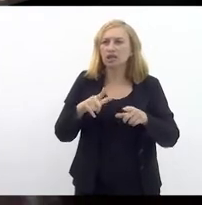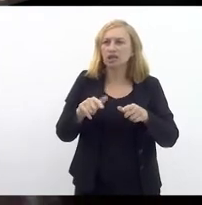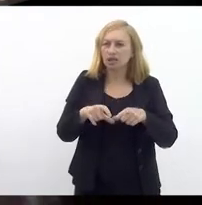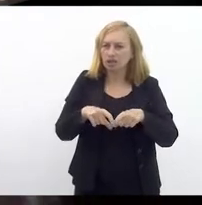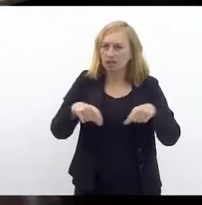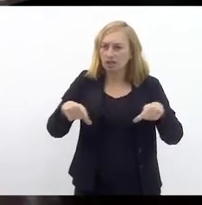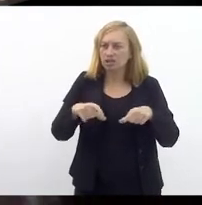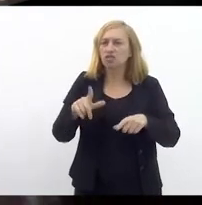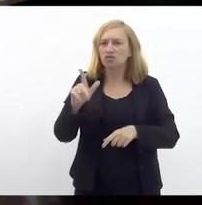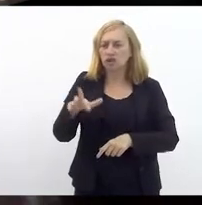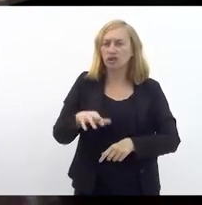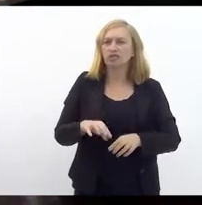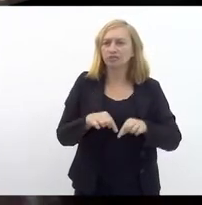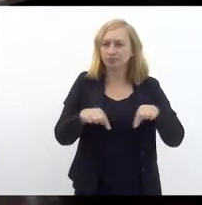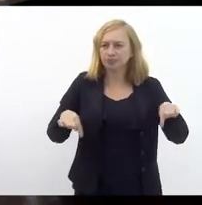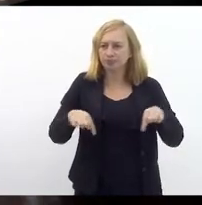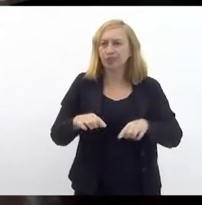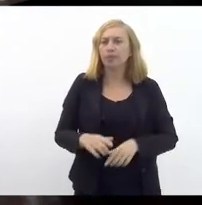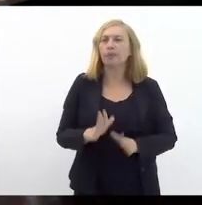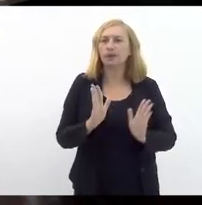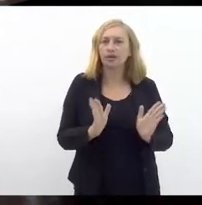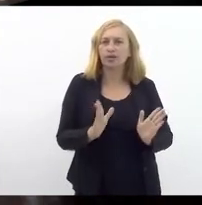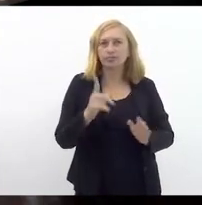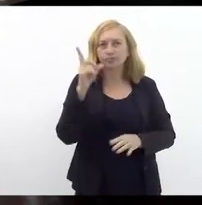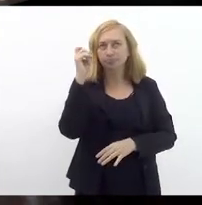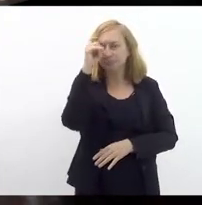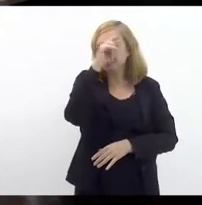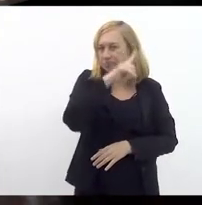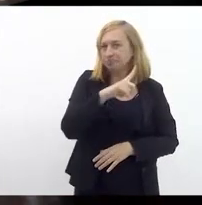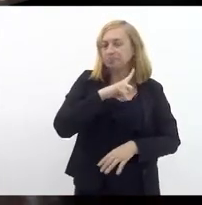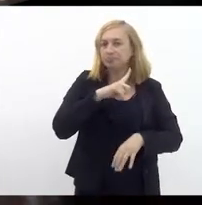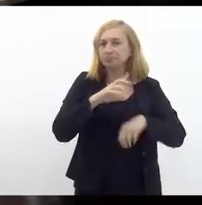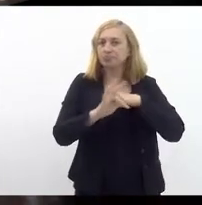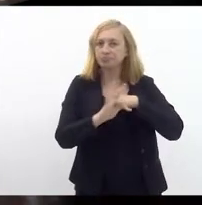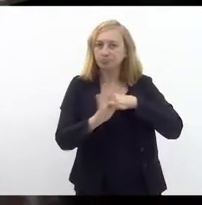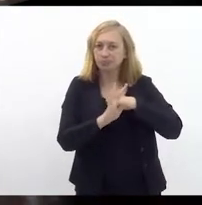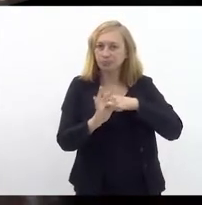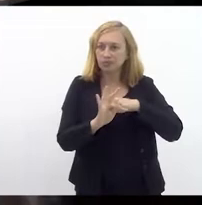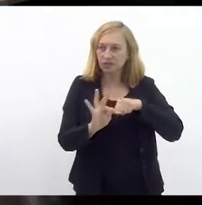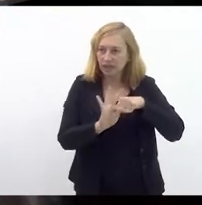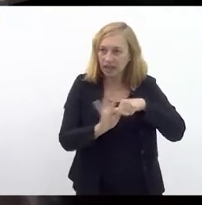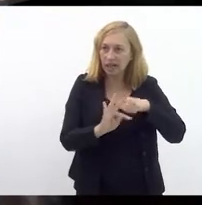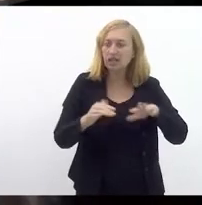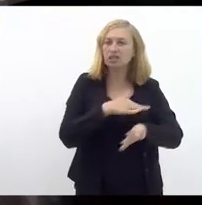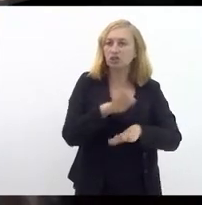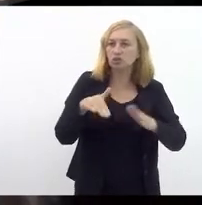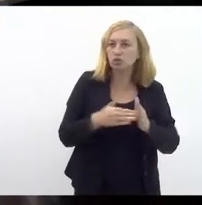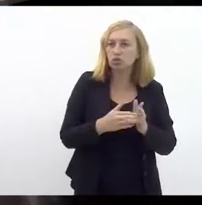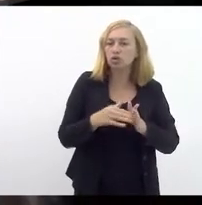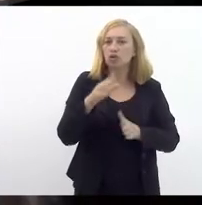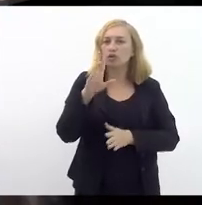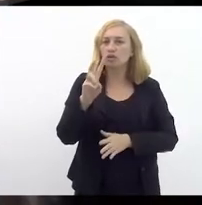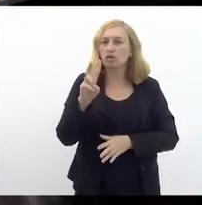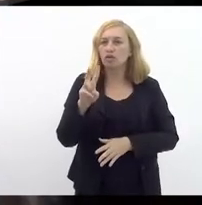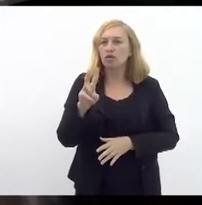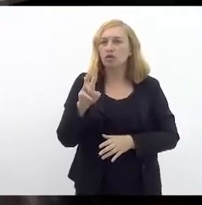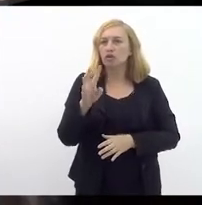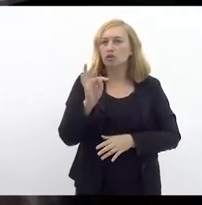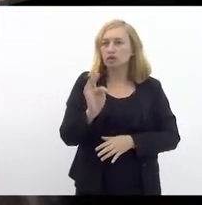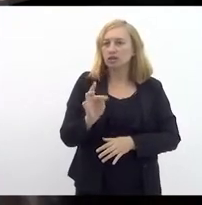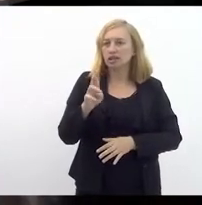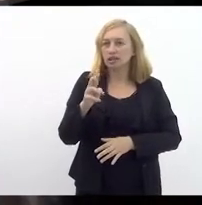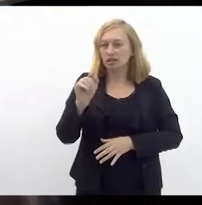hoje existe uma dificuldade técnica de adequação de todos os vãos, e aí os vãos